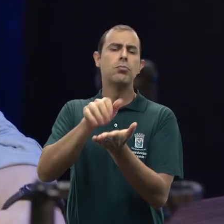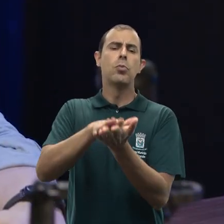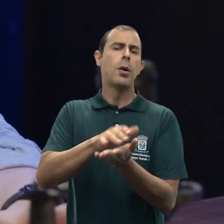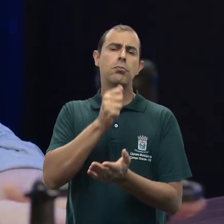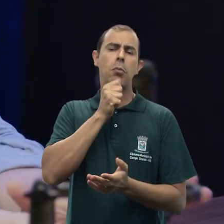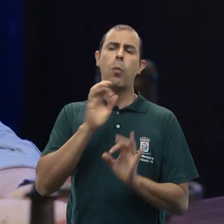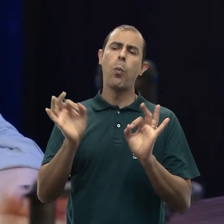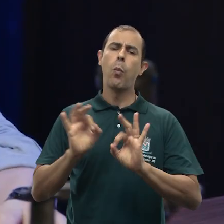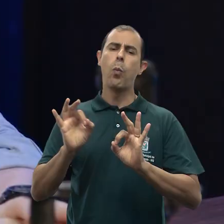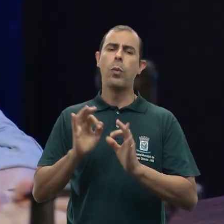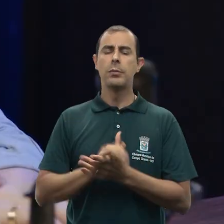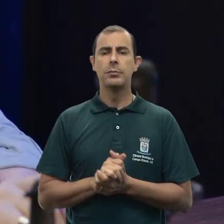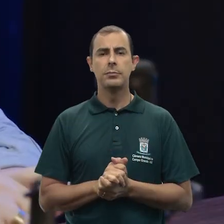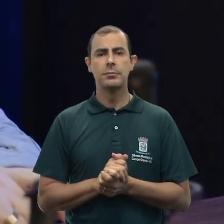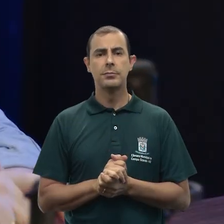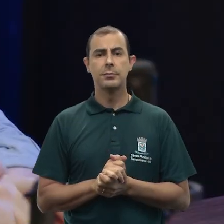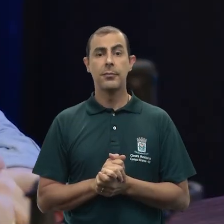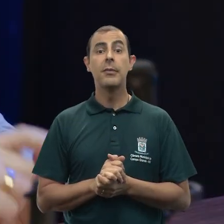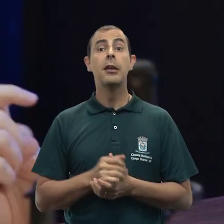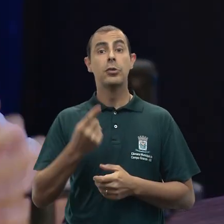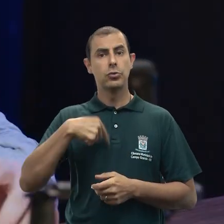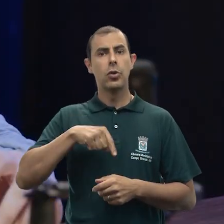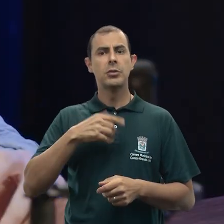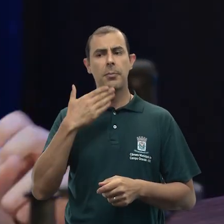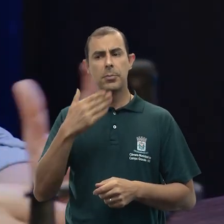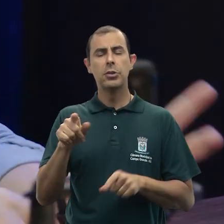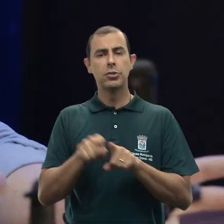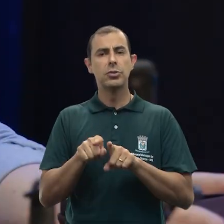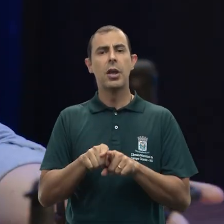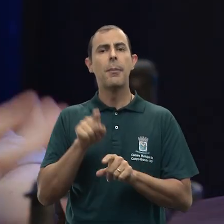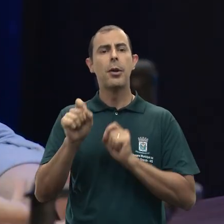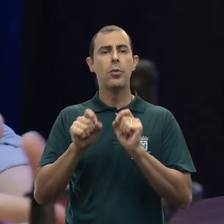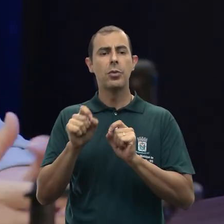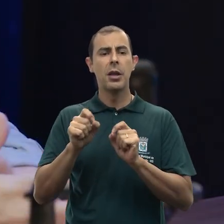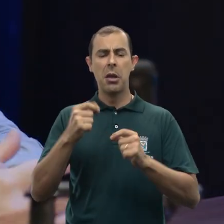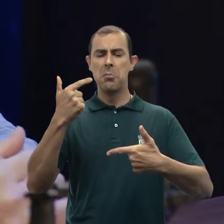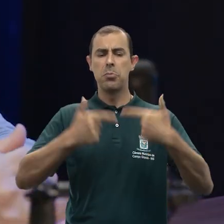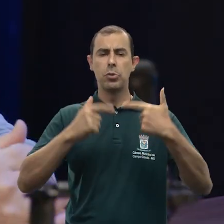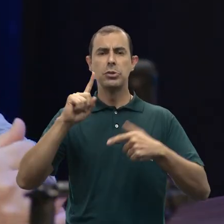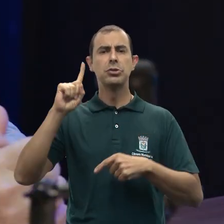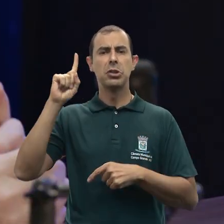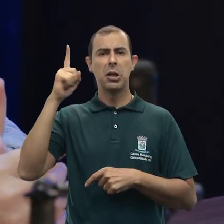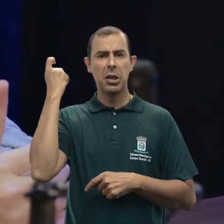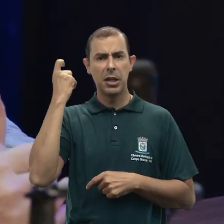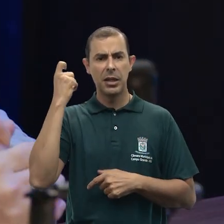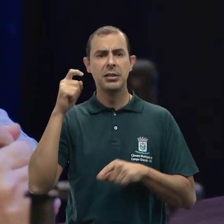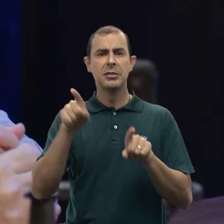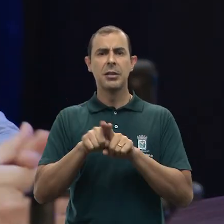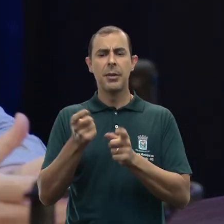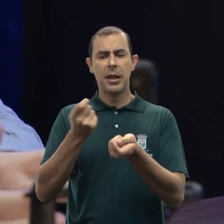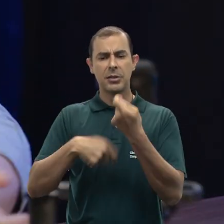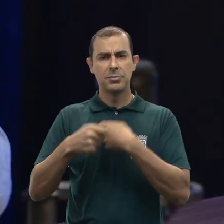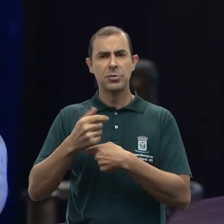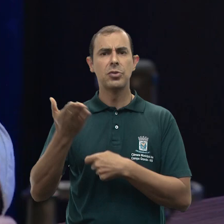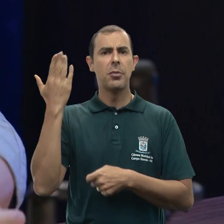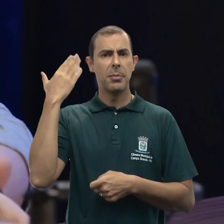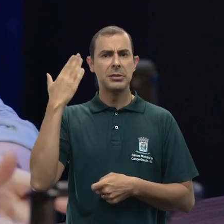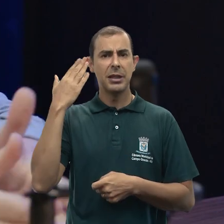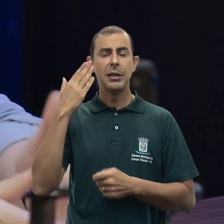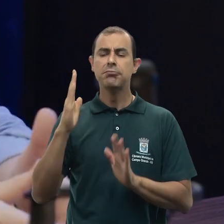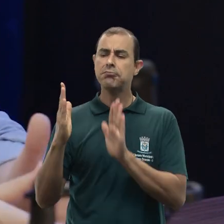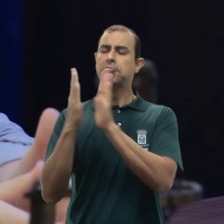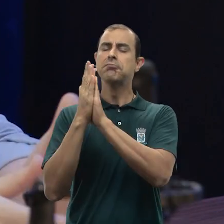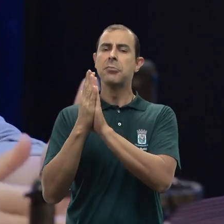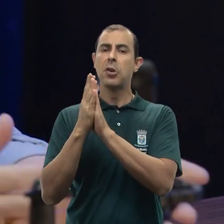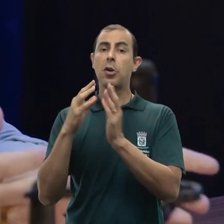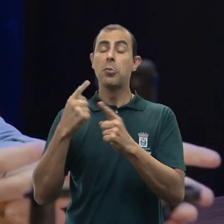o consórcio em determinados momentos. Pedir oitiva de ex-políticos, gestores municipais também, para que a gente possa trazer para a mesa